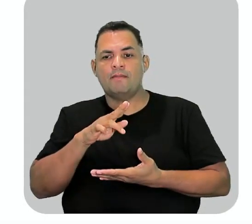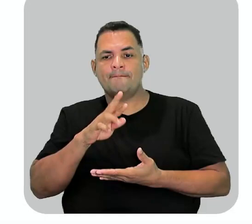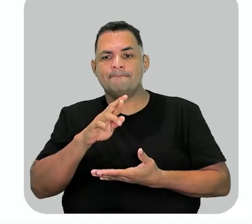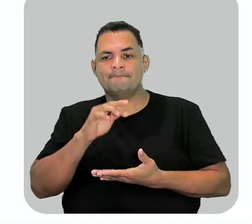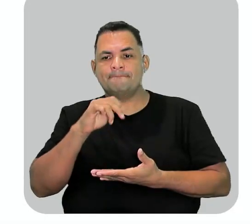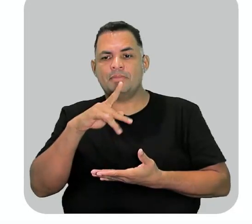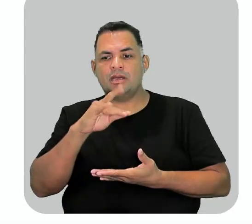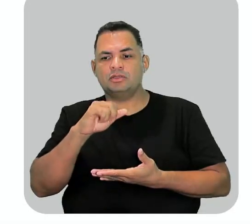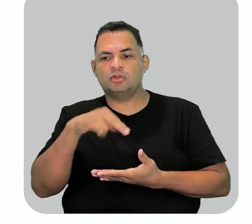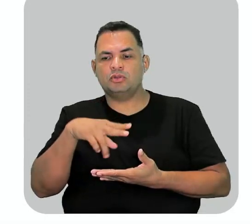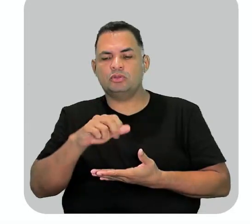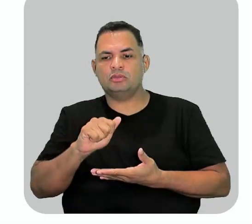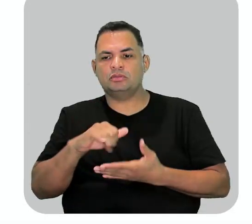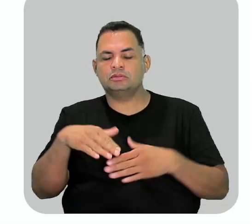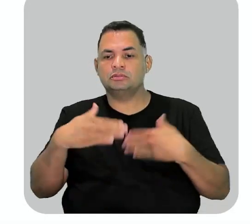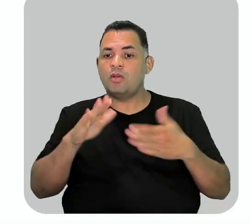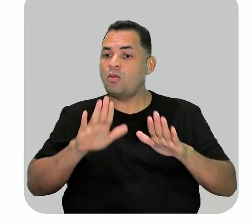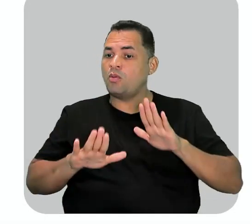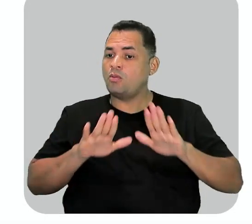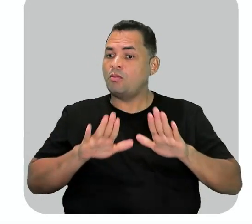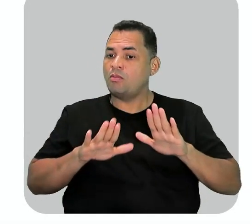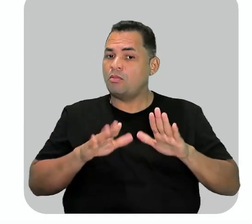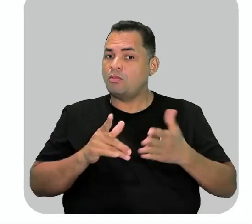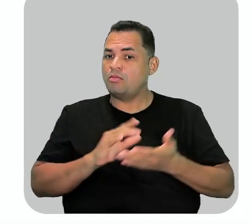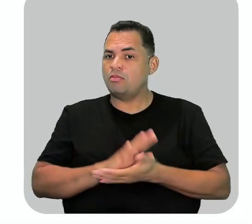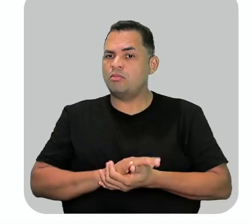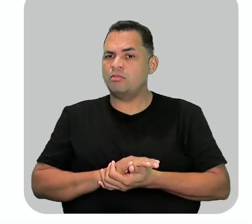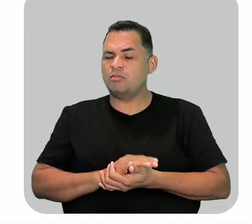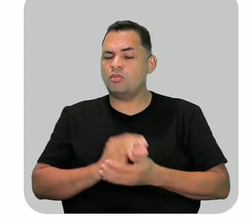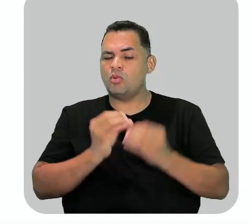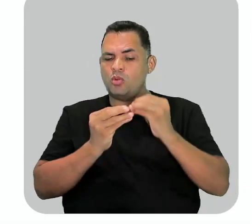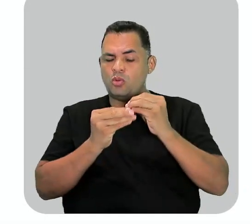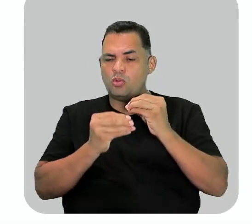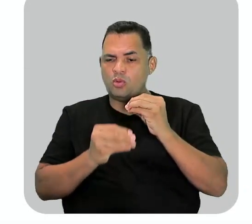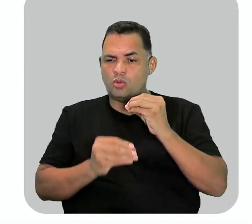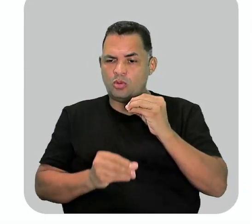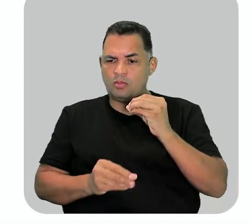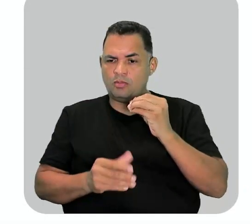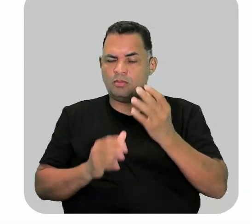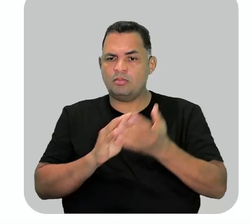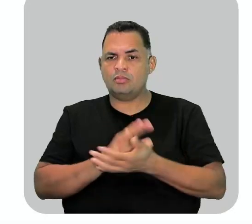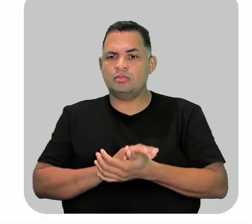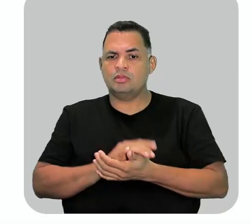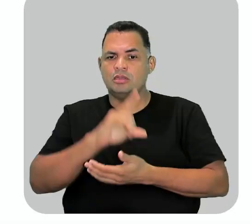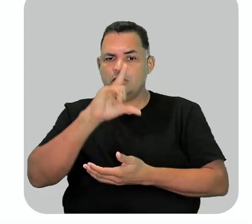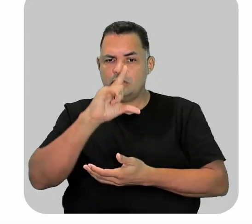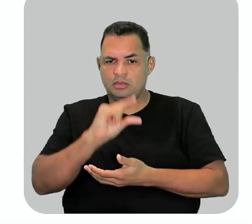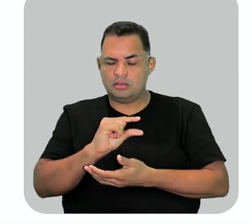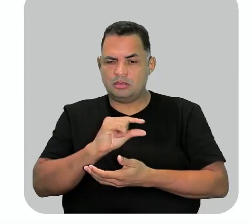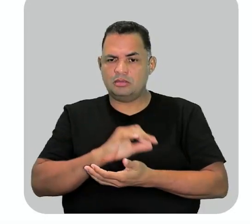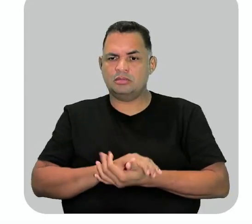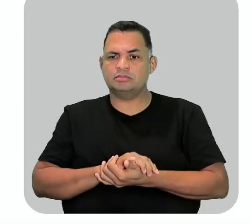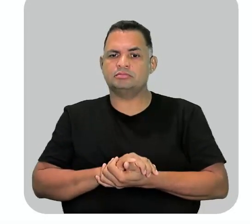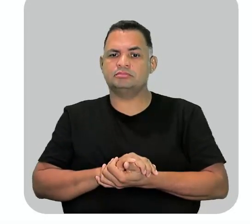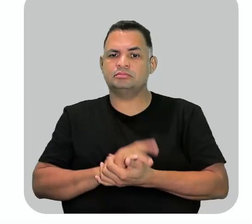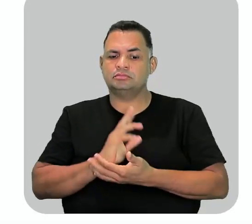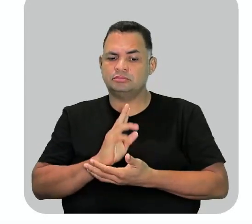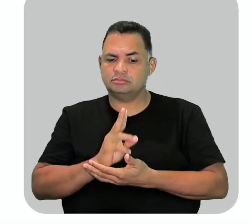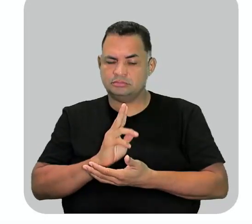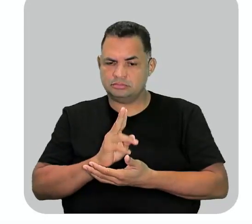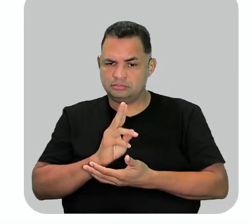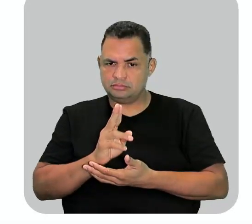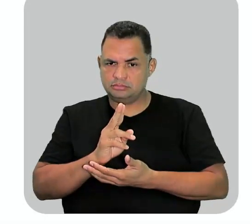propanona. Cuidado, ó, oxidação e redução são